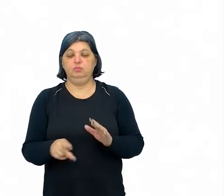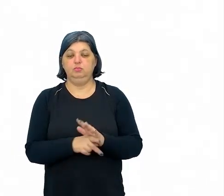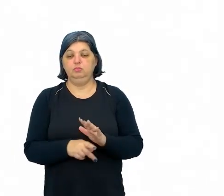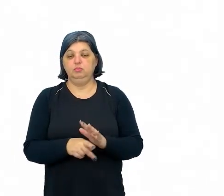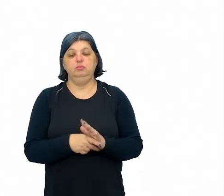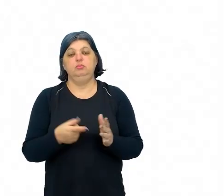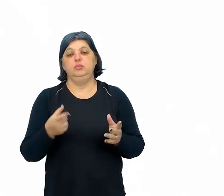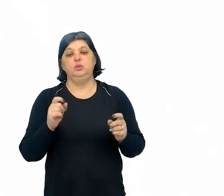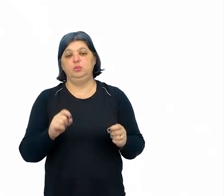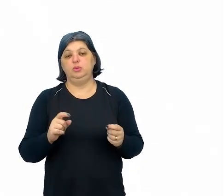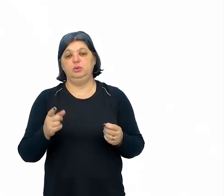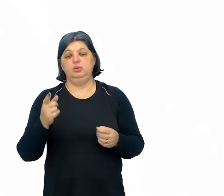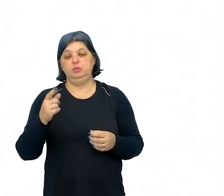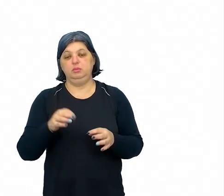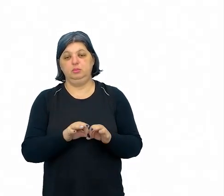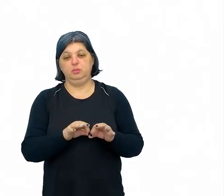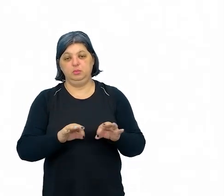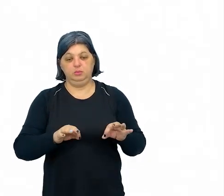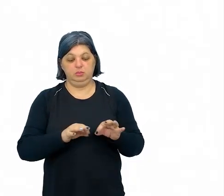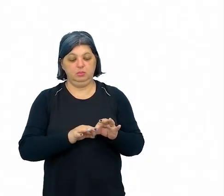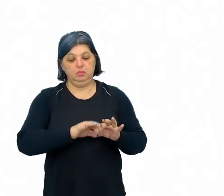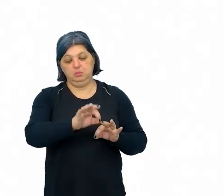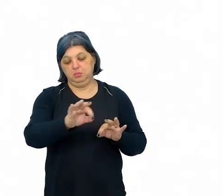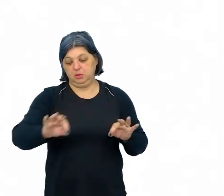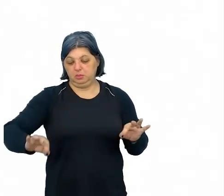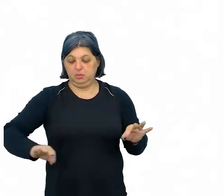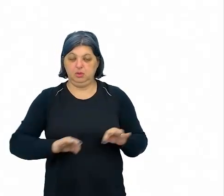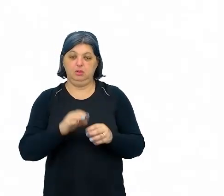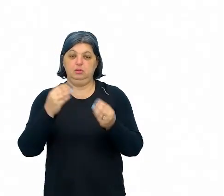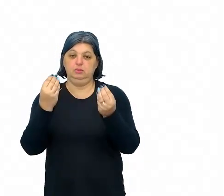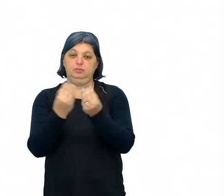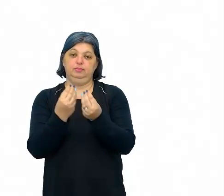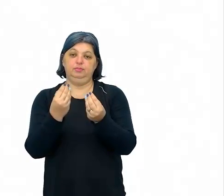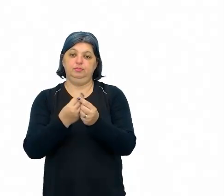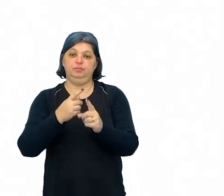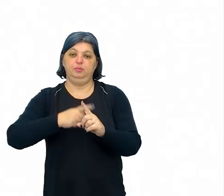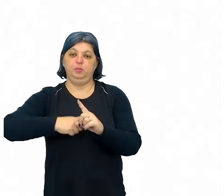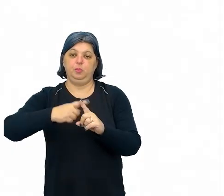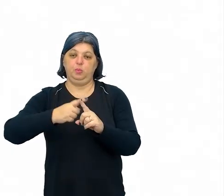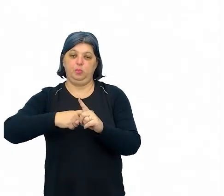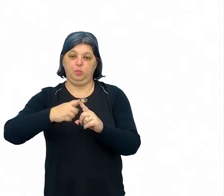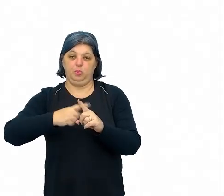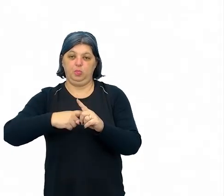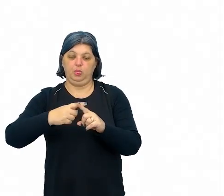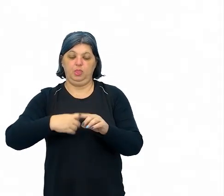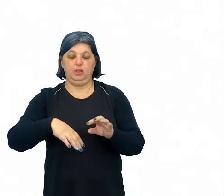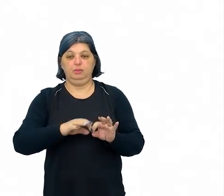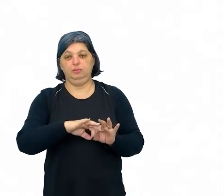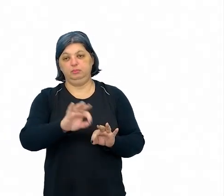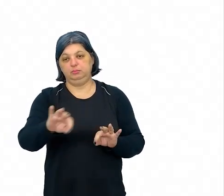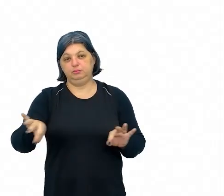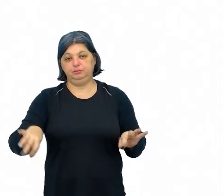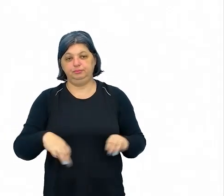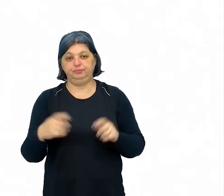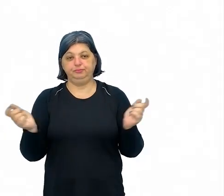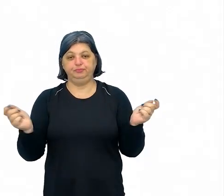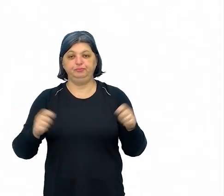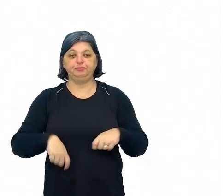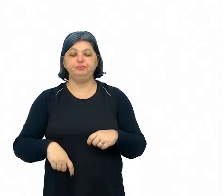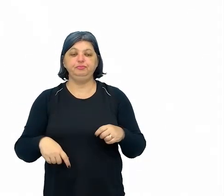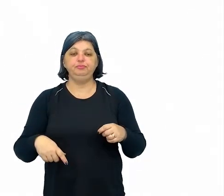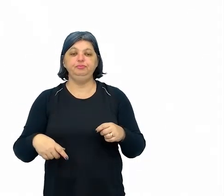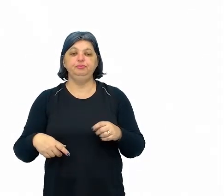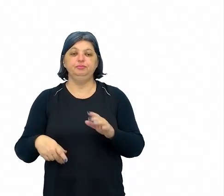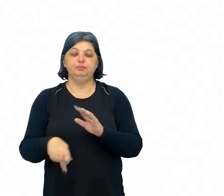né? Como comprimento, massa, tempo, temperatura, área, capacidade e volume,